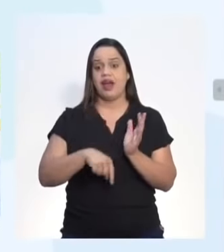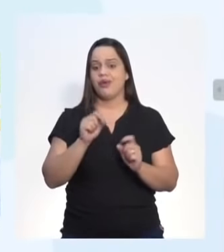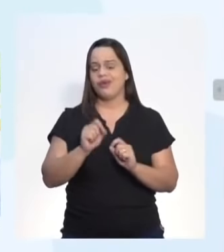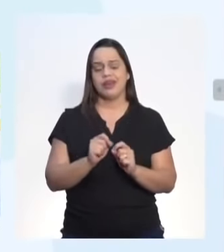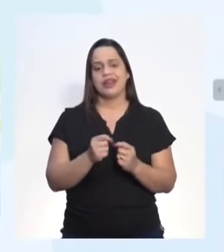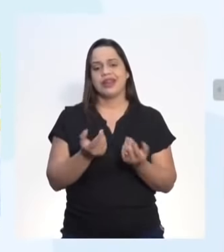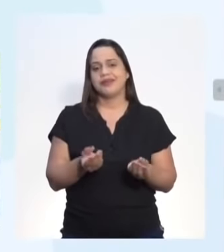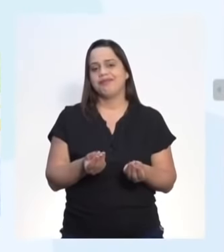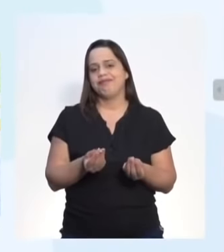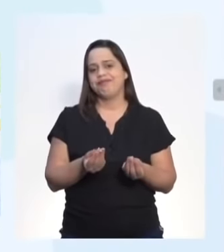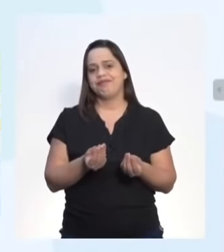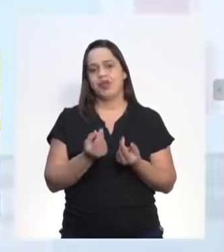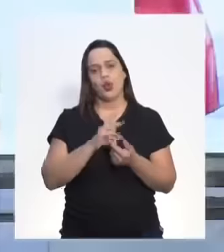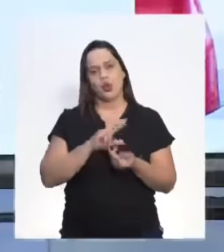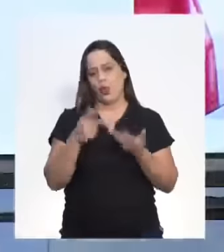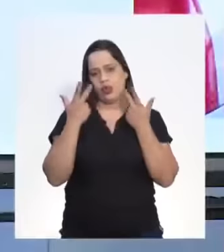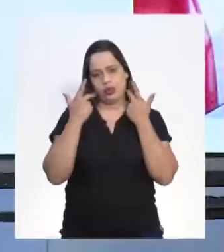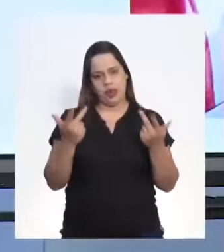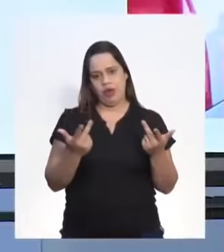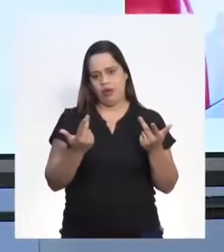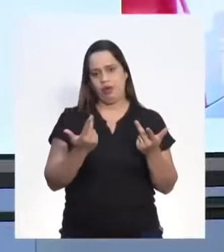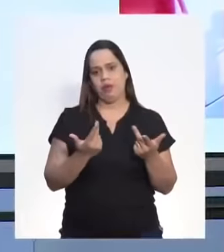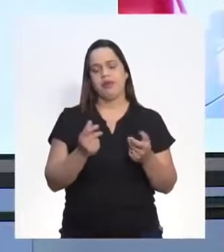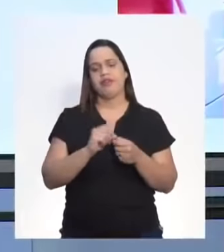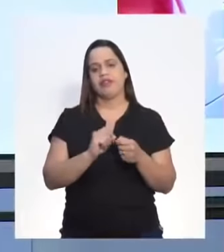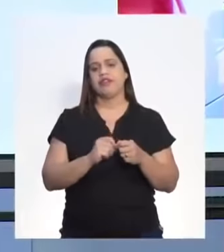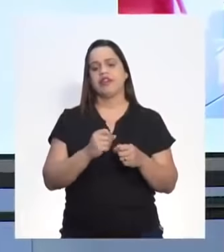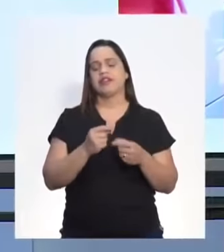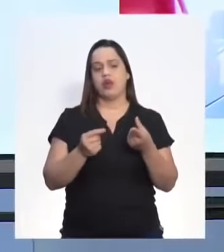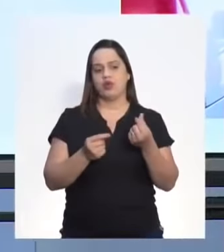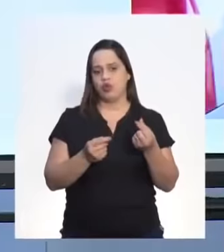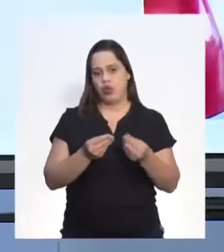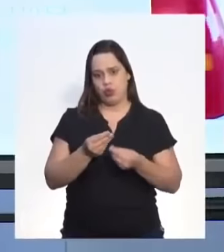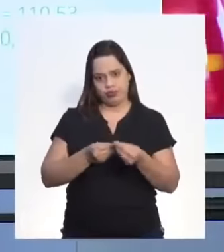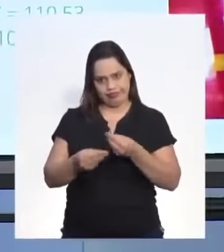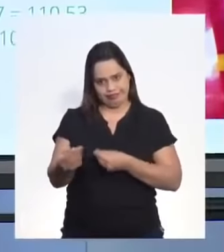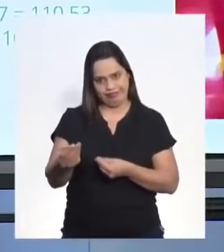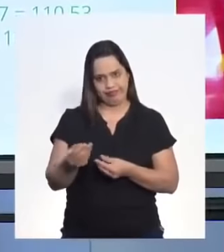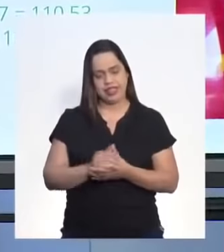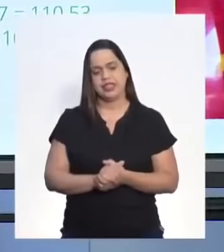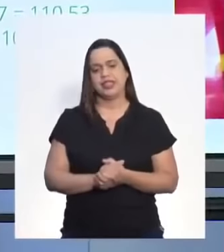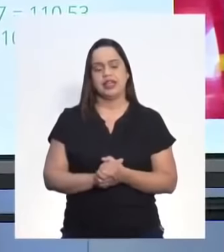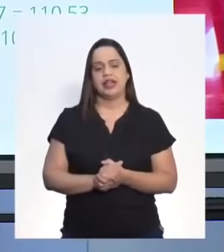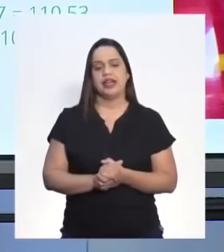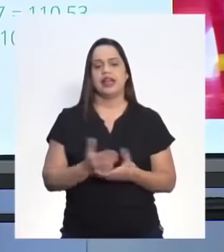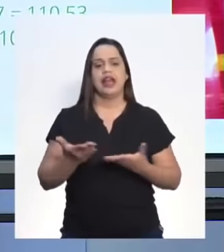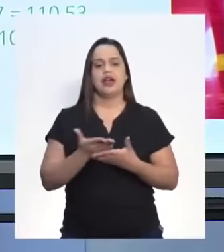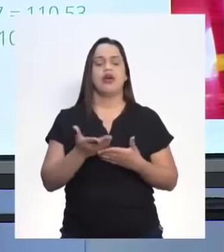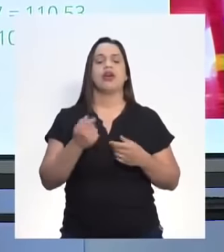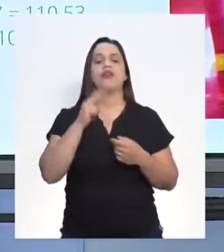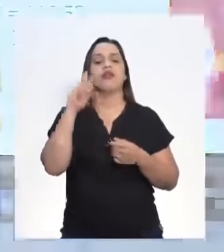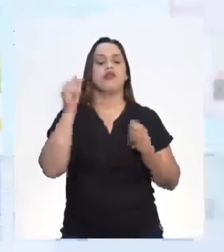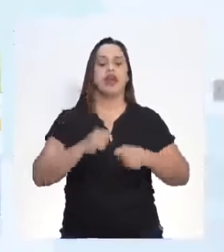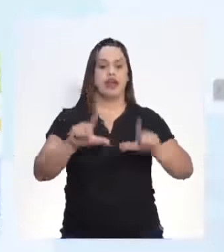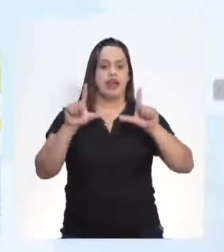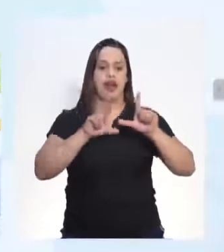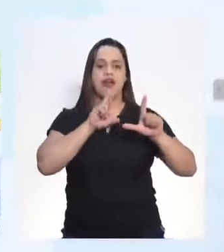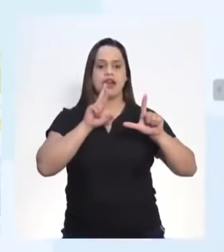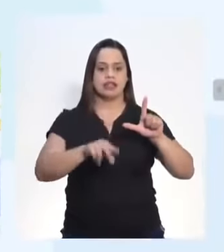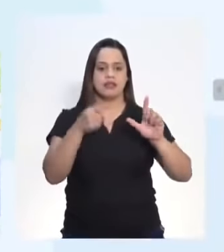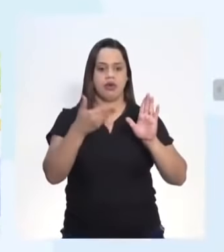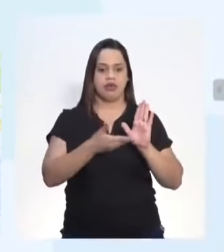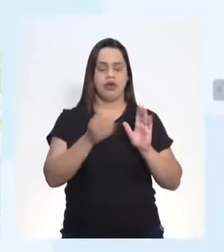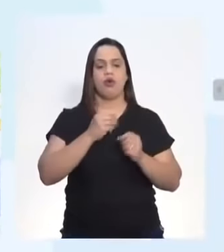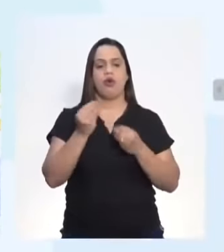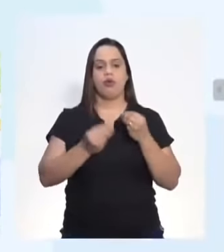pouco comum. Vou apagar e vai subir a resposta para vocês, tá bom? Só para a gente ter uma ideia. Então, a estrutura era exatamente essa